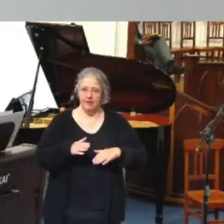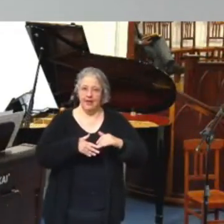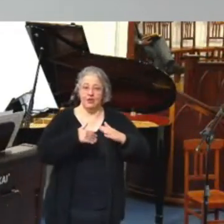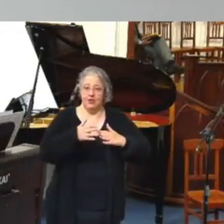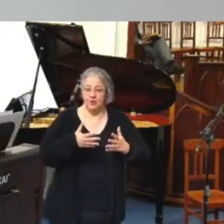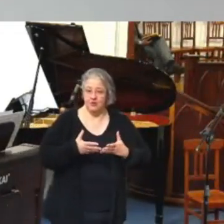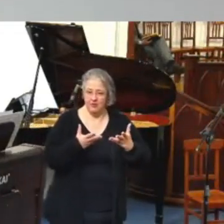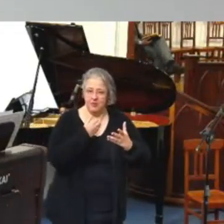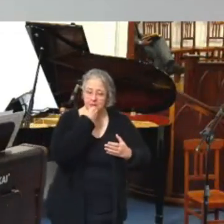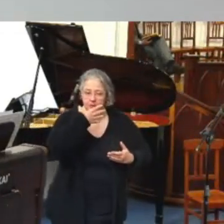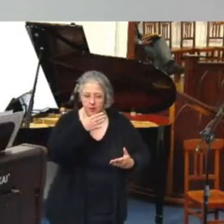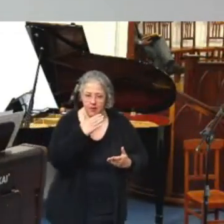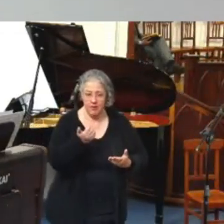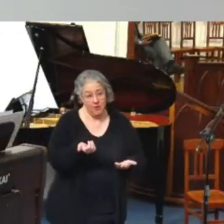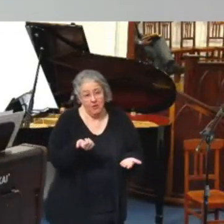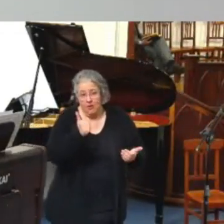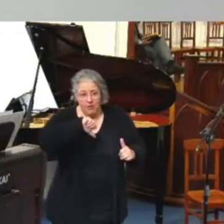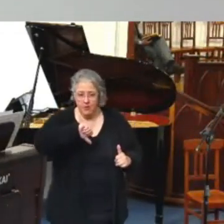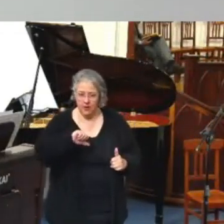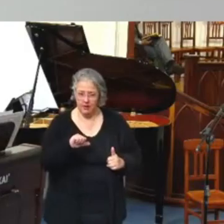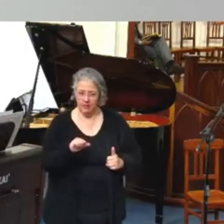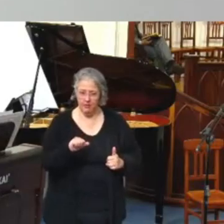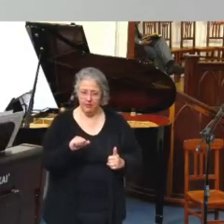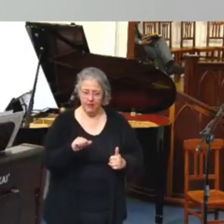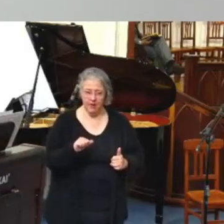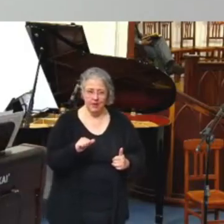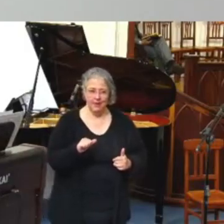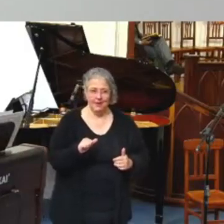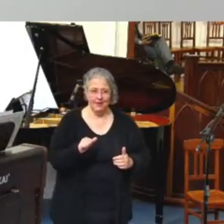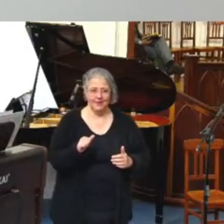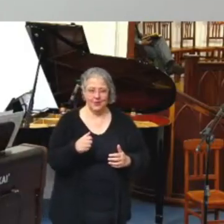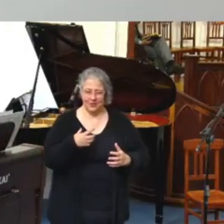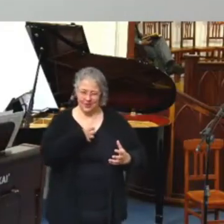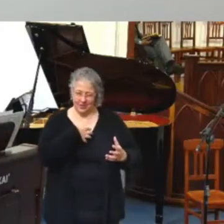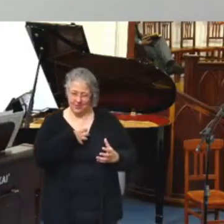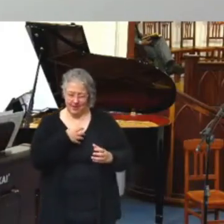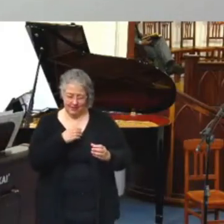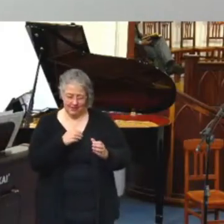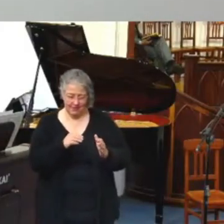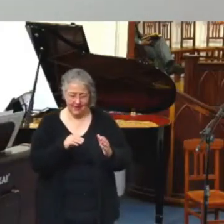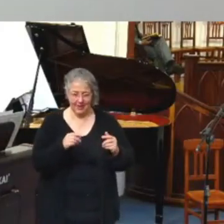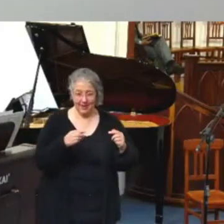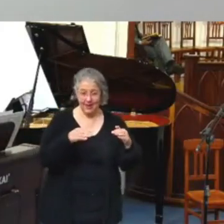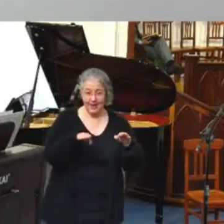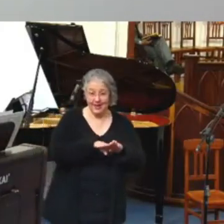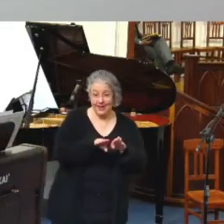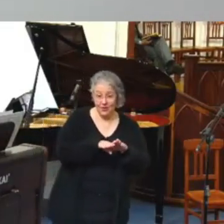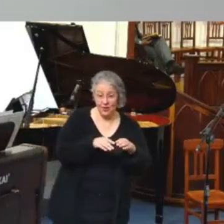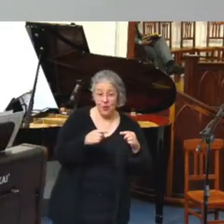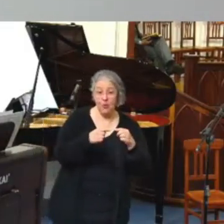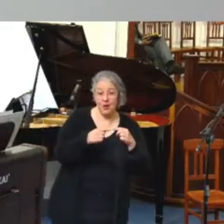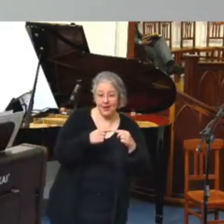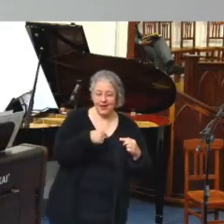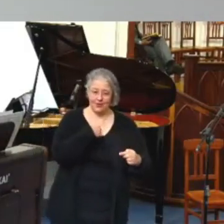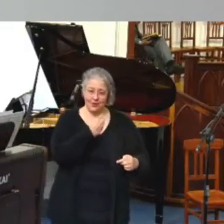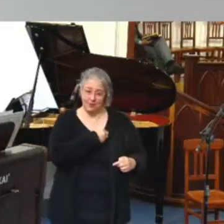Boa parte do nosso sofrimento tem a ver com os nossos pecados. Por isso, antes de